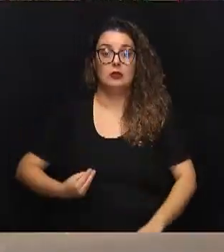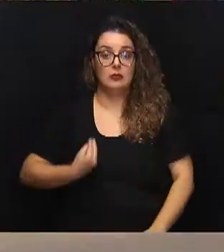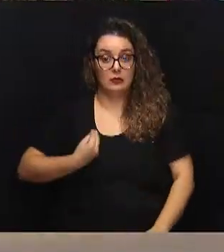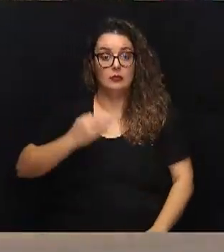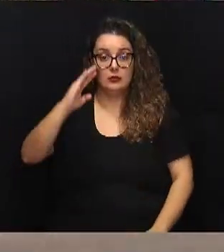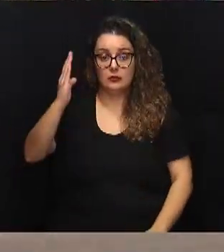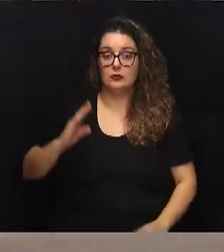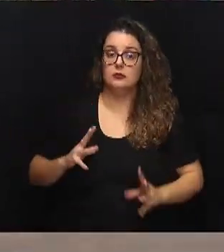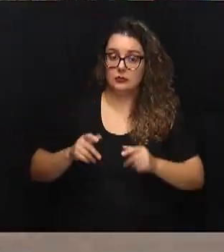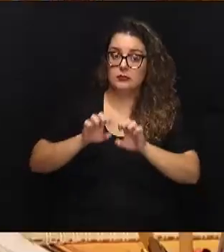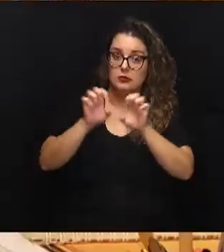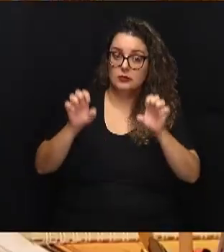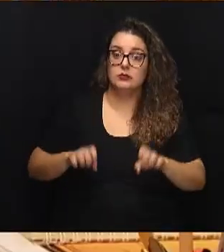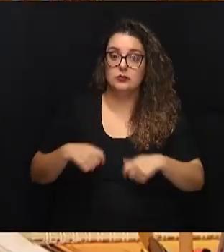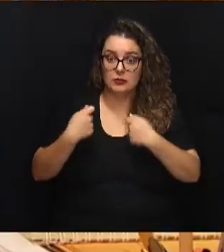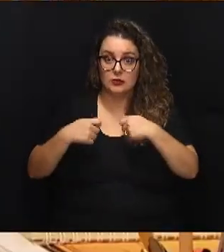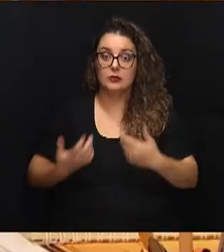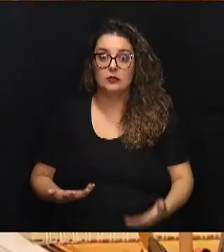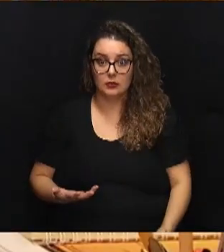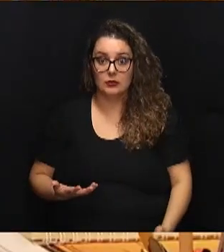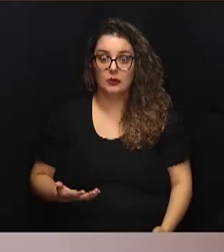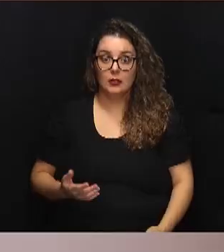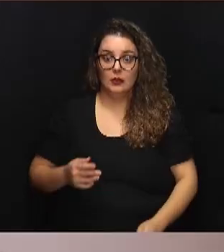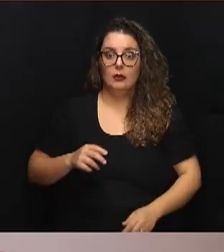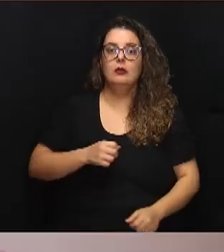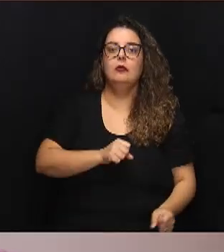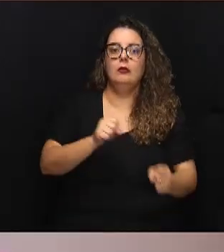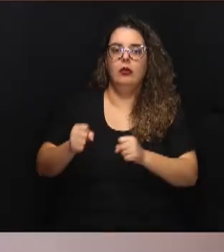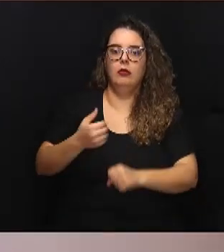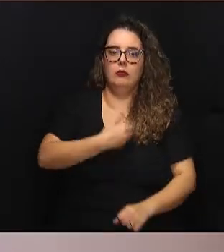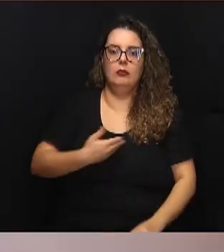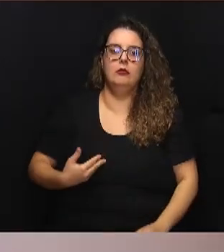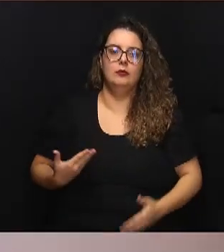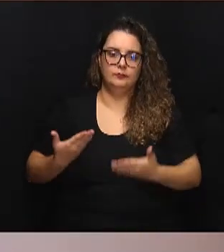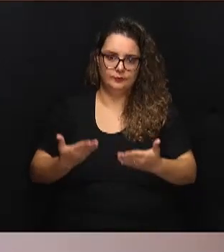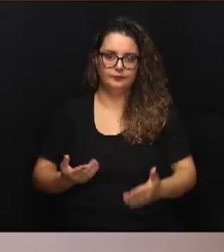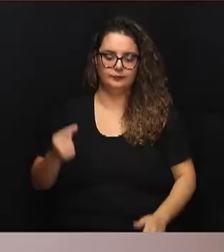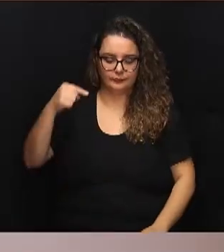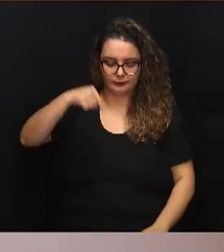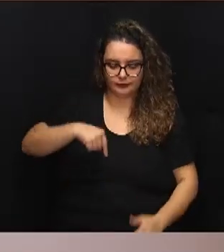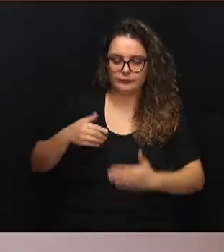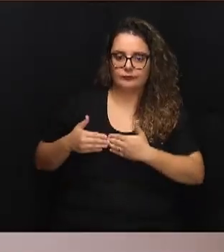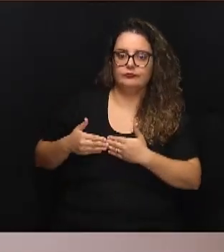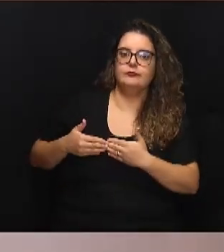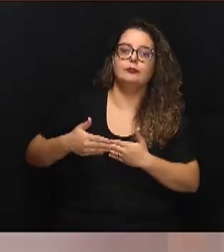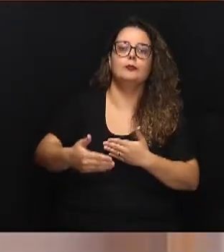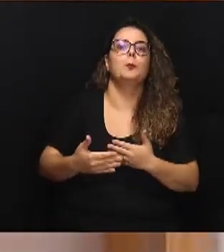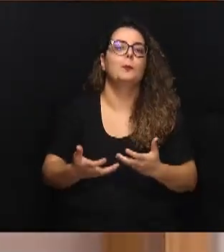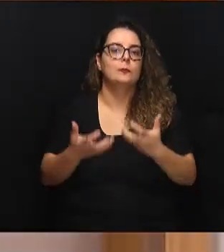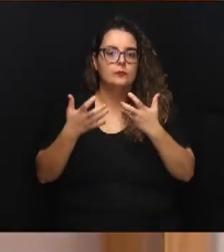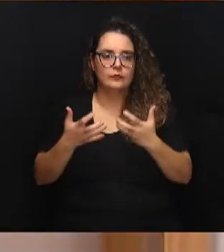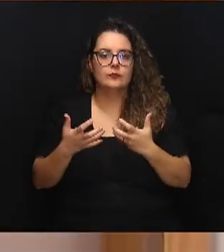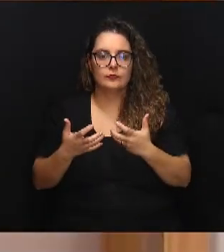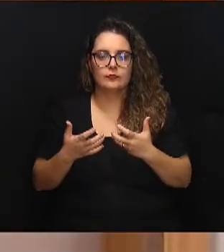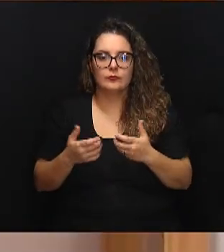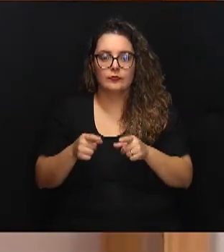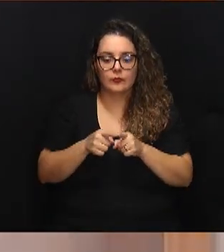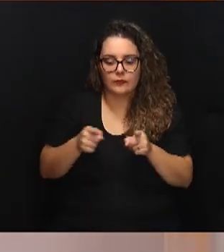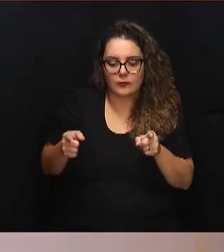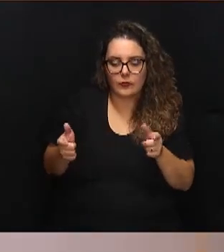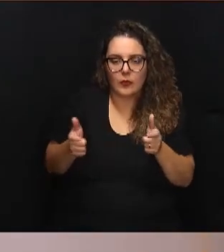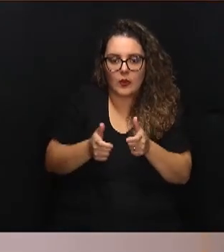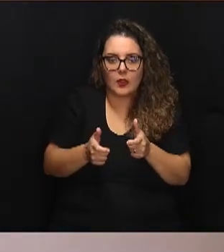toda a estrutura que for necessário, que o poder público consegue ofertar. De aqui para frente, pretendo, no curto tempo,